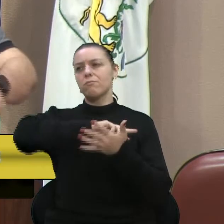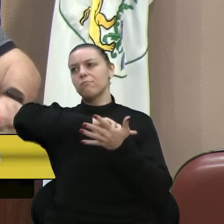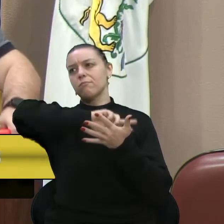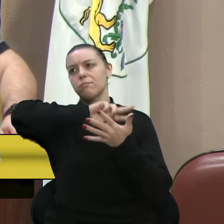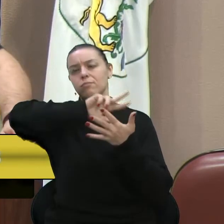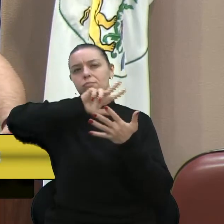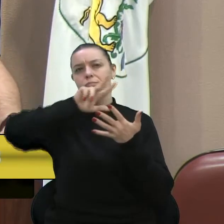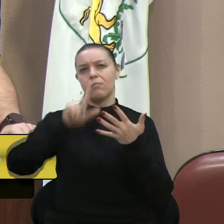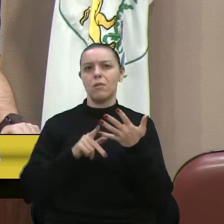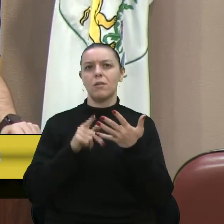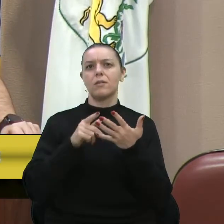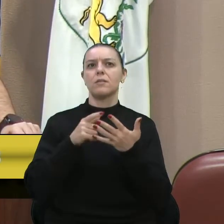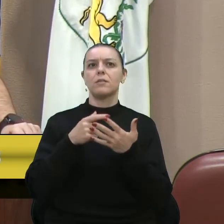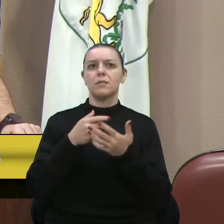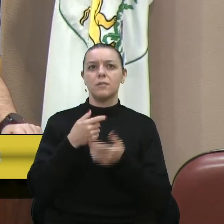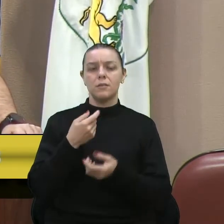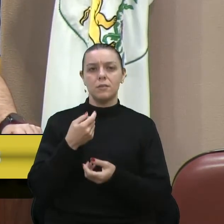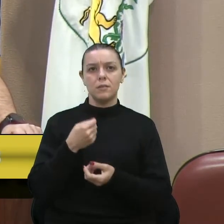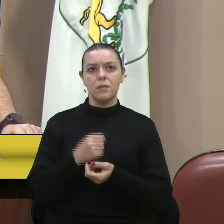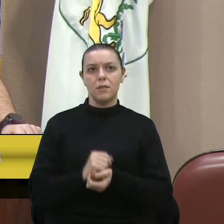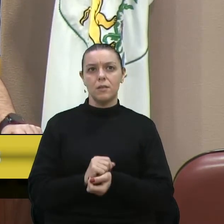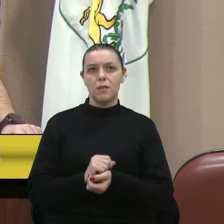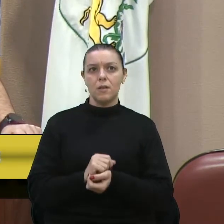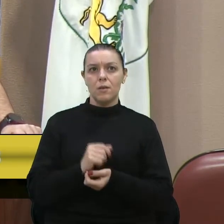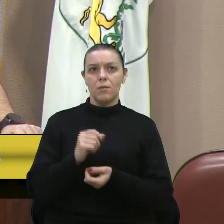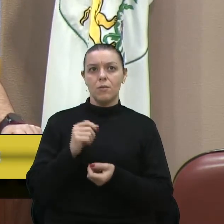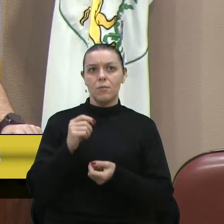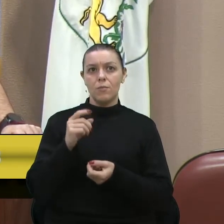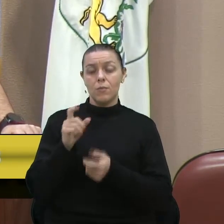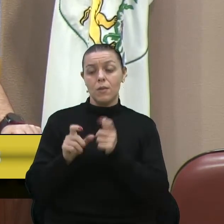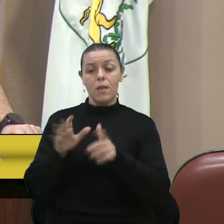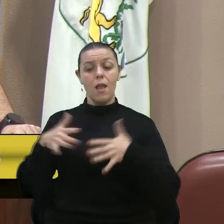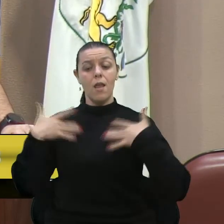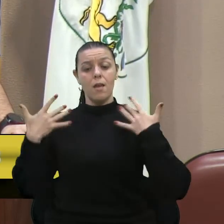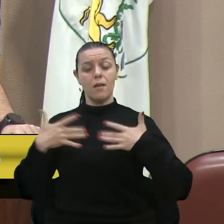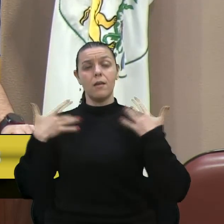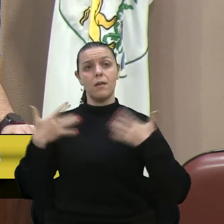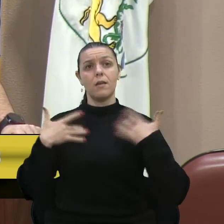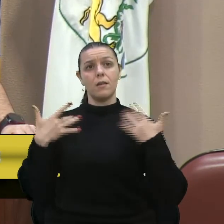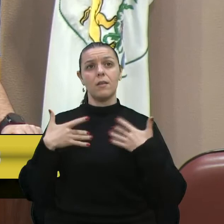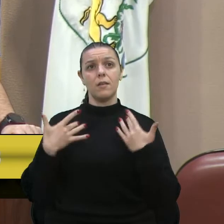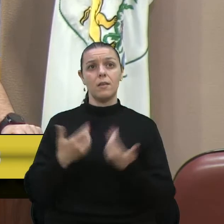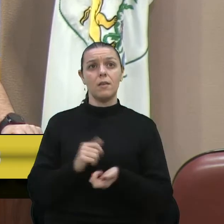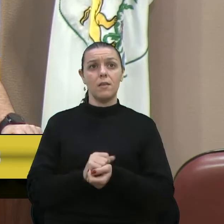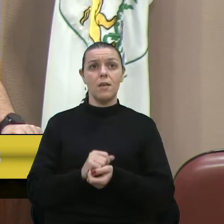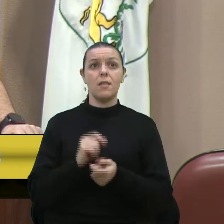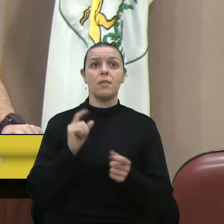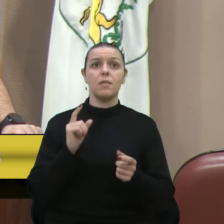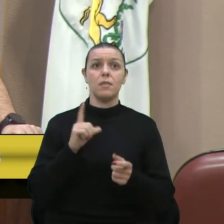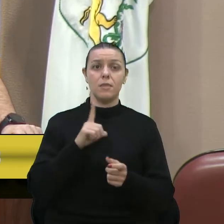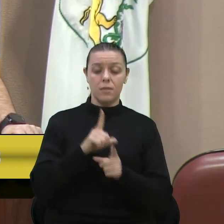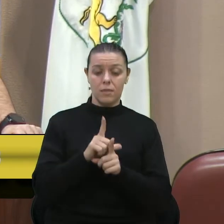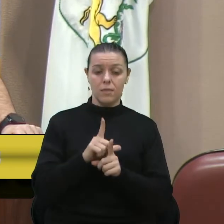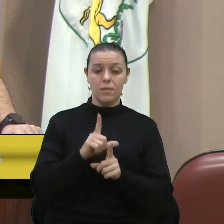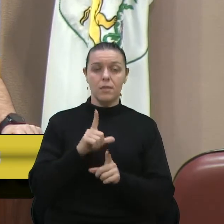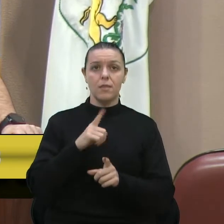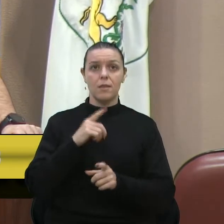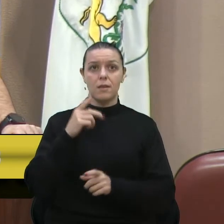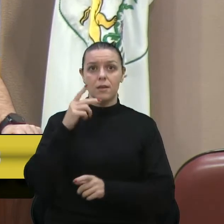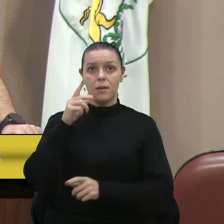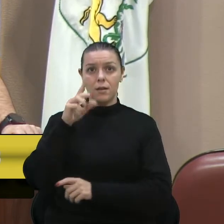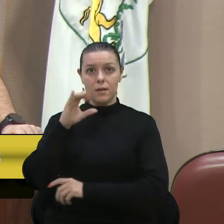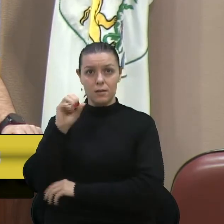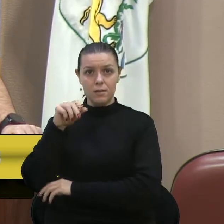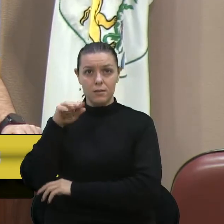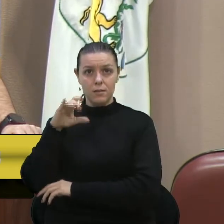pessoas que estão aqui dentro da casa hoje que tiveram a alegria, né, de ter o Cancian no seu convívio.